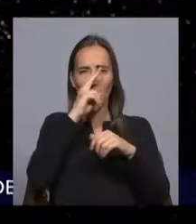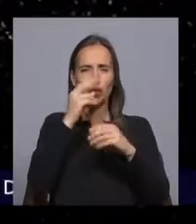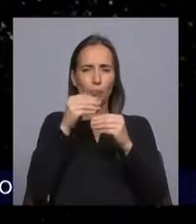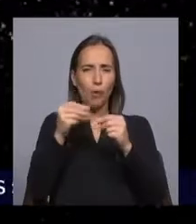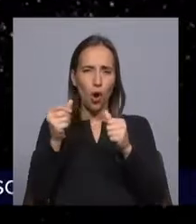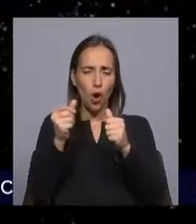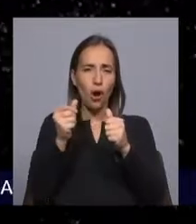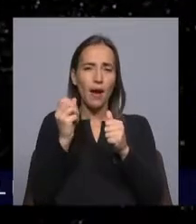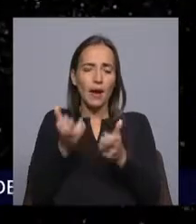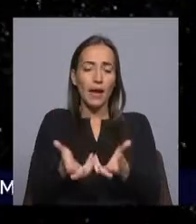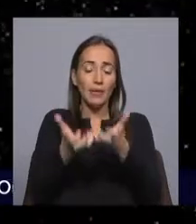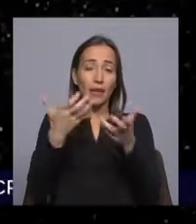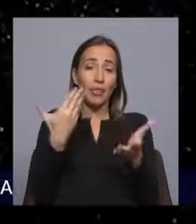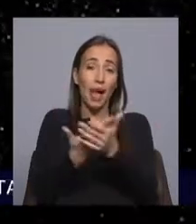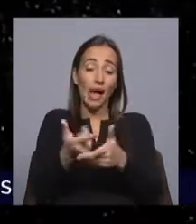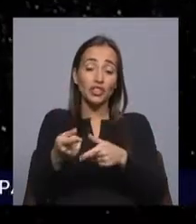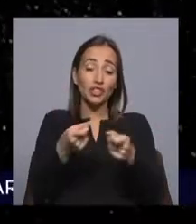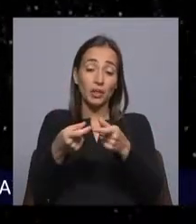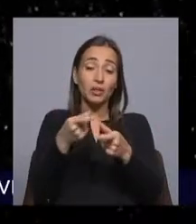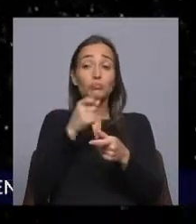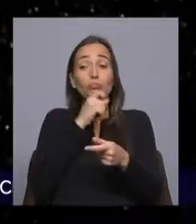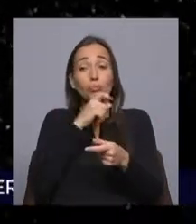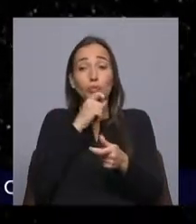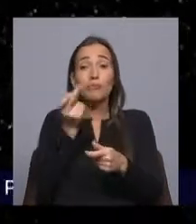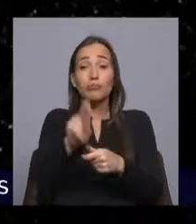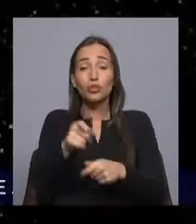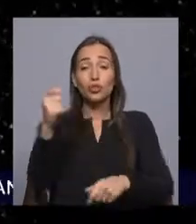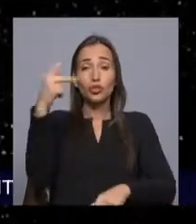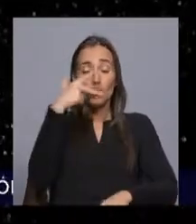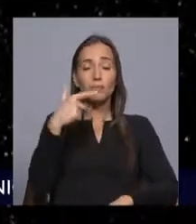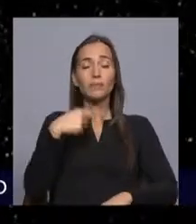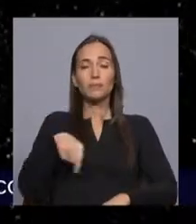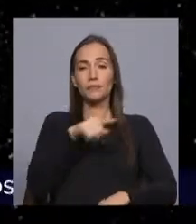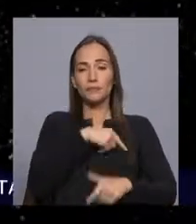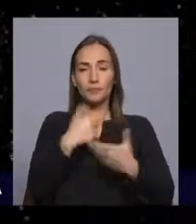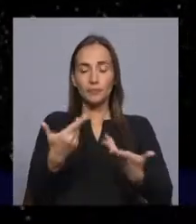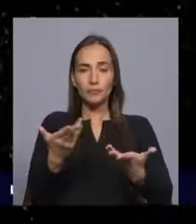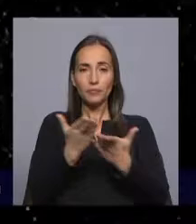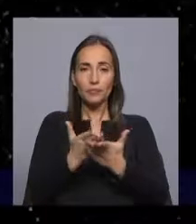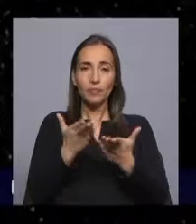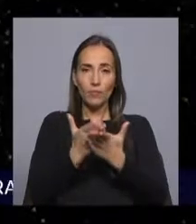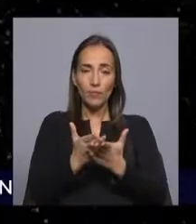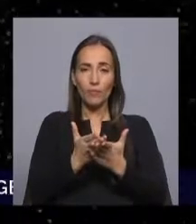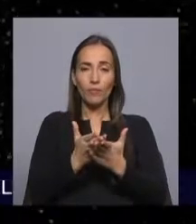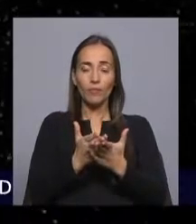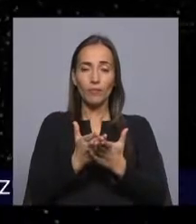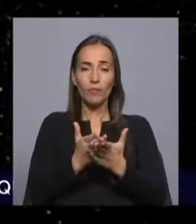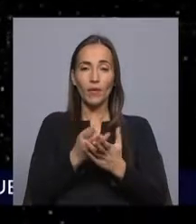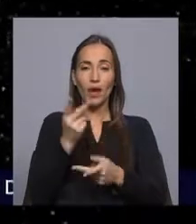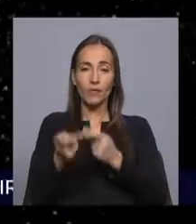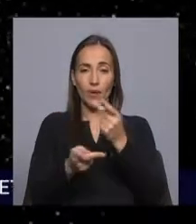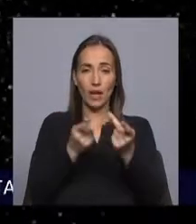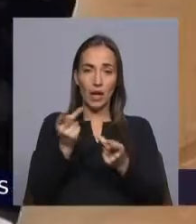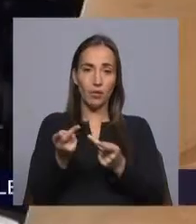nomeadamente, quem sabe, o nosso próprio Sol. Ora, agora este novo estudo, baseado precisamente na análise do movimento de